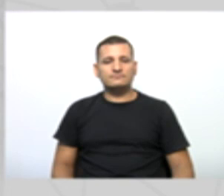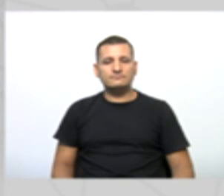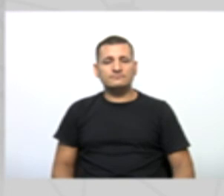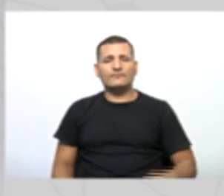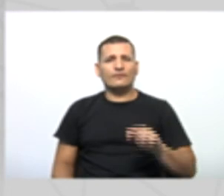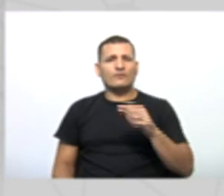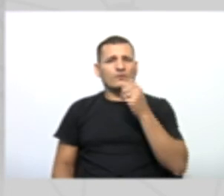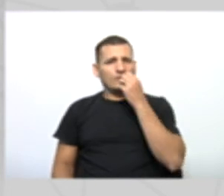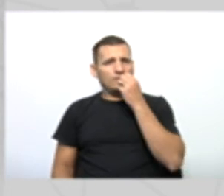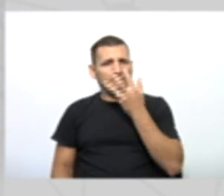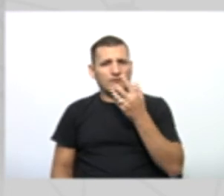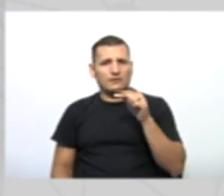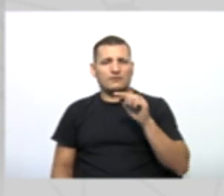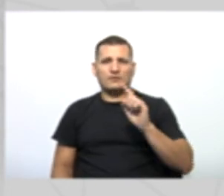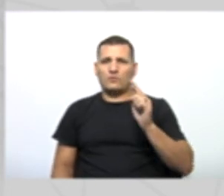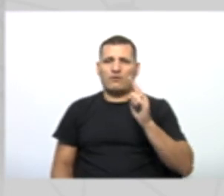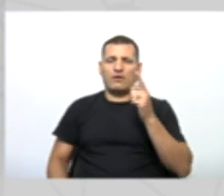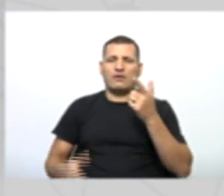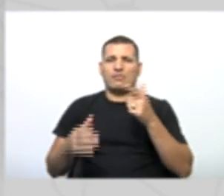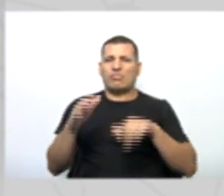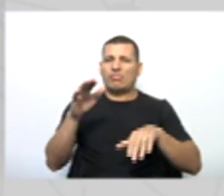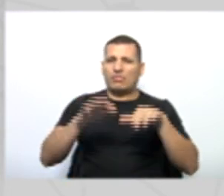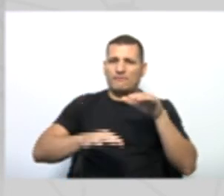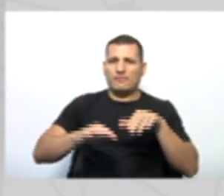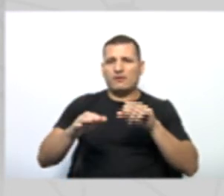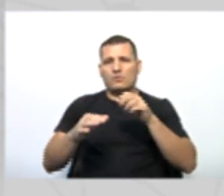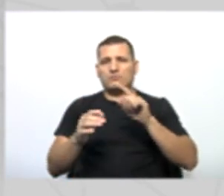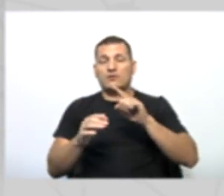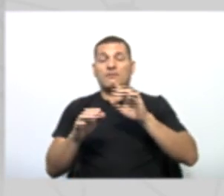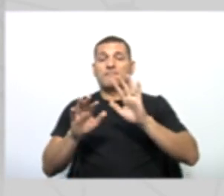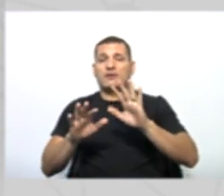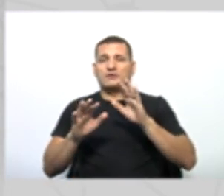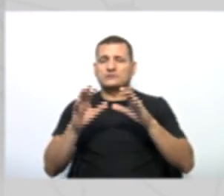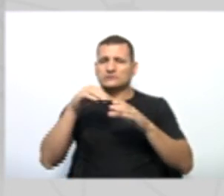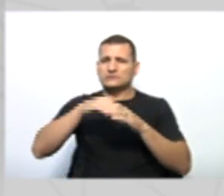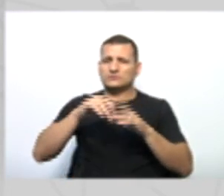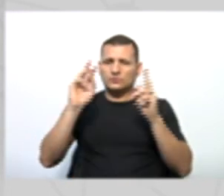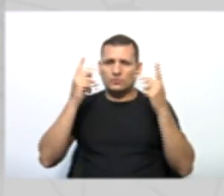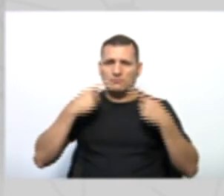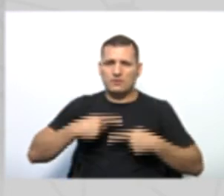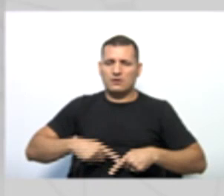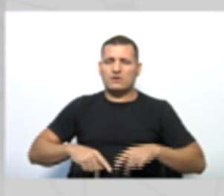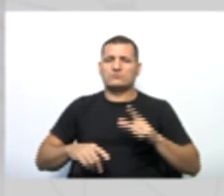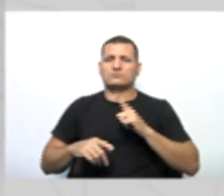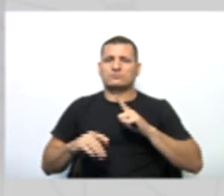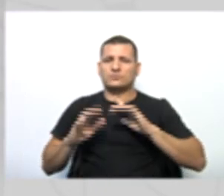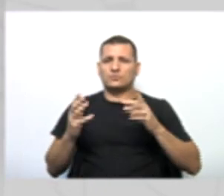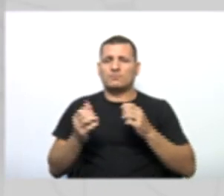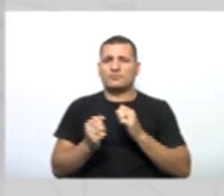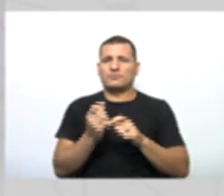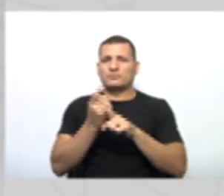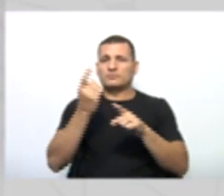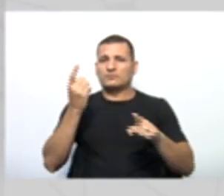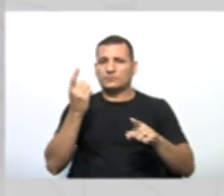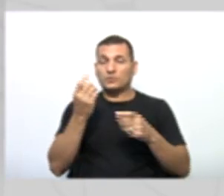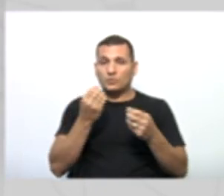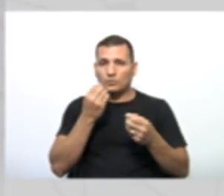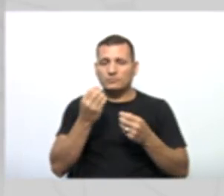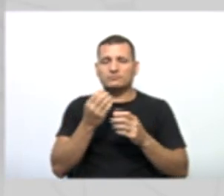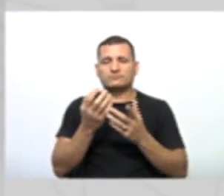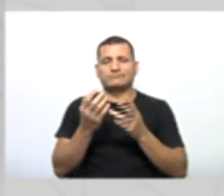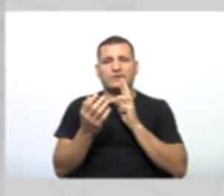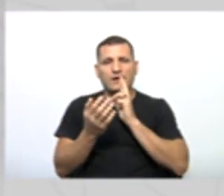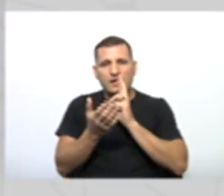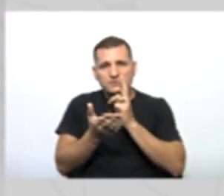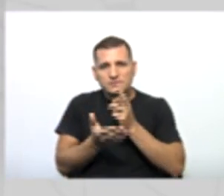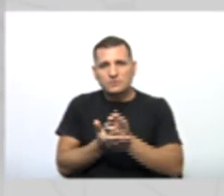ou subjetivo, mas é algo que faz parte de todo ser humano e que pode ser descoberto pela razão.